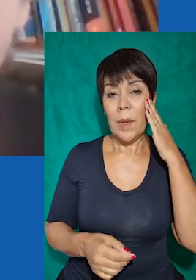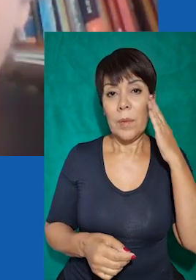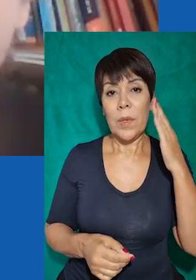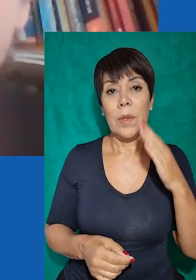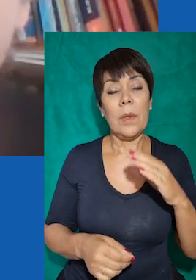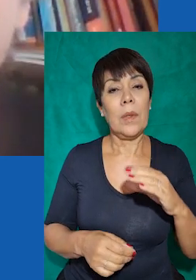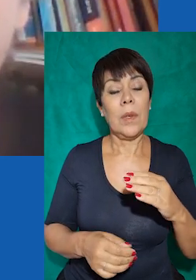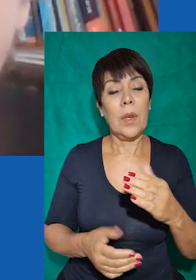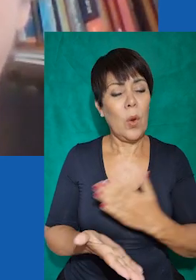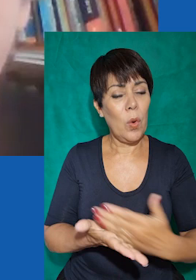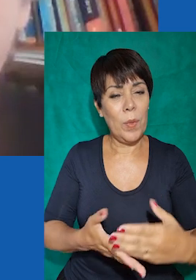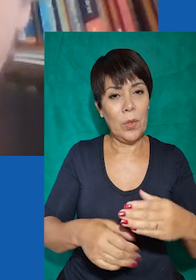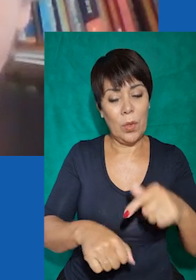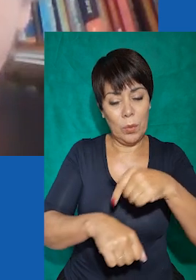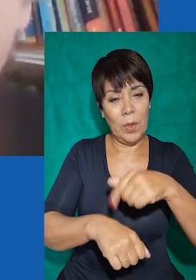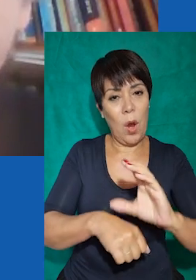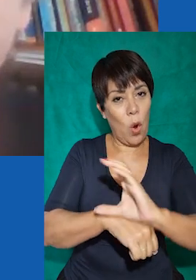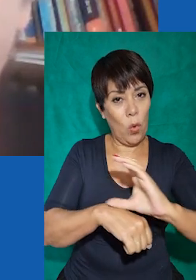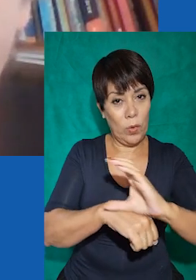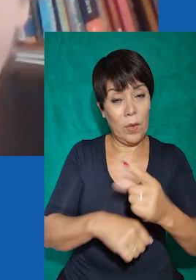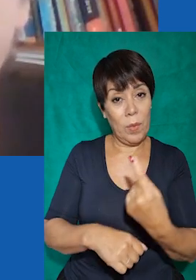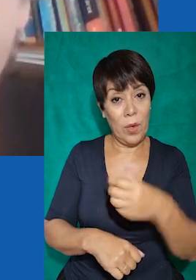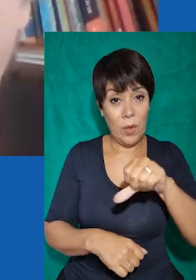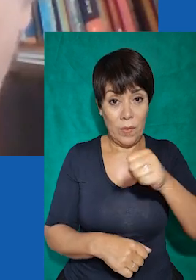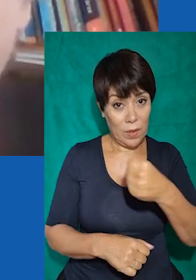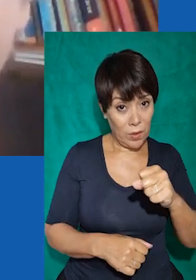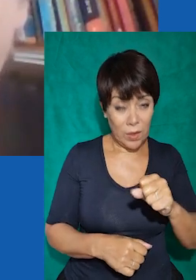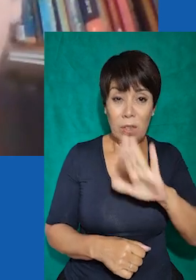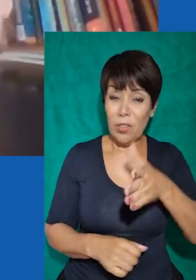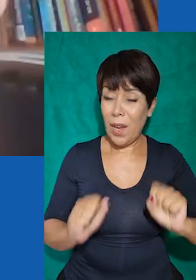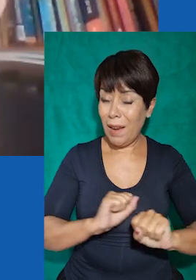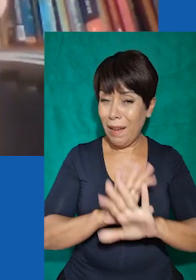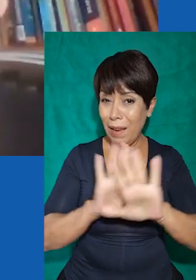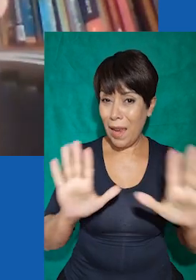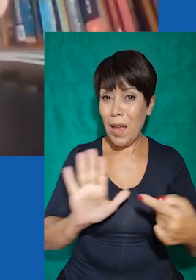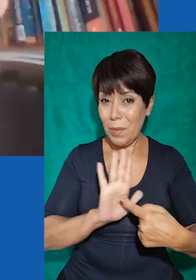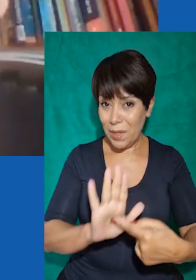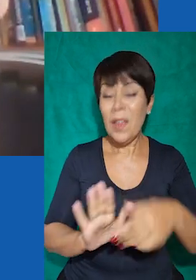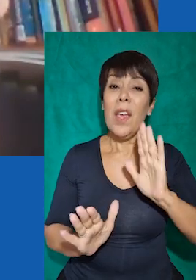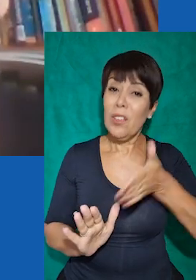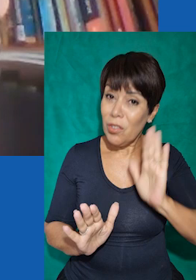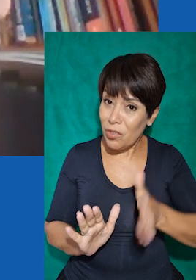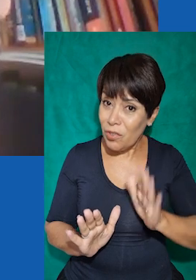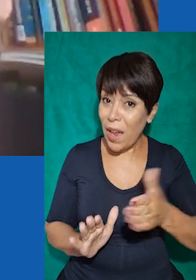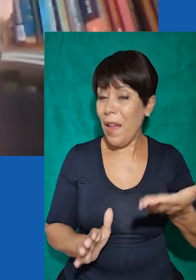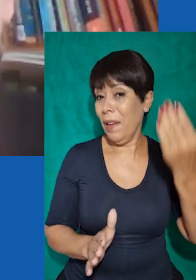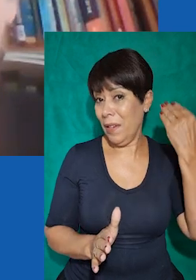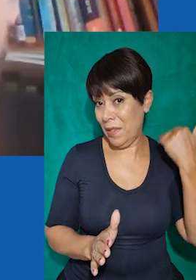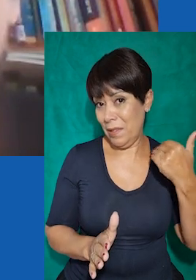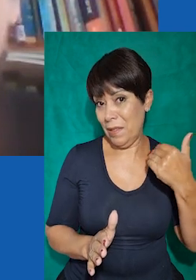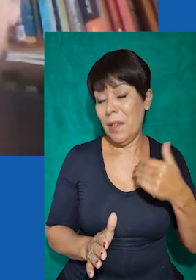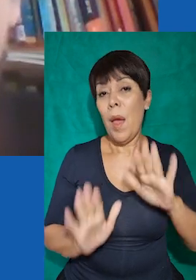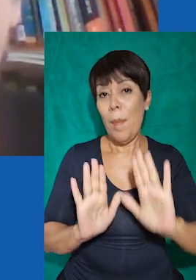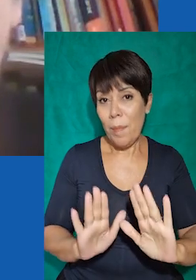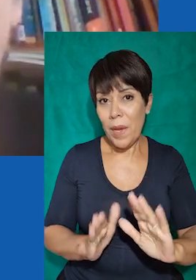a Constituição de 1988, está mais do que claro, já era verdade desde a colônia,